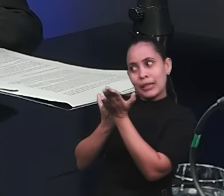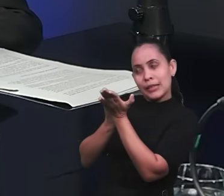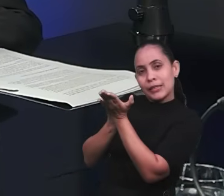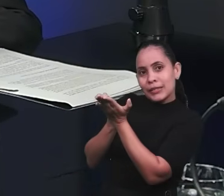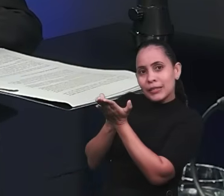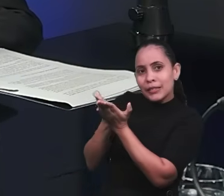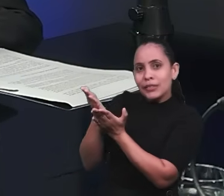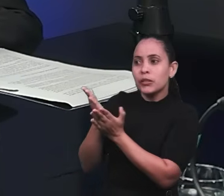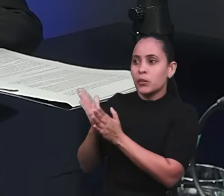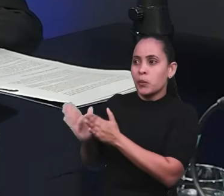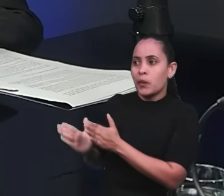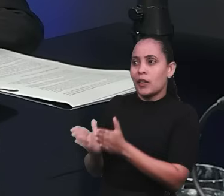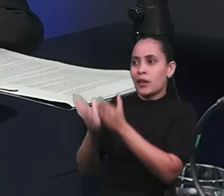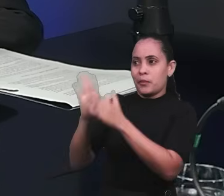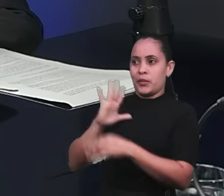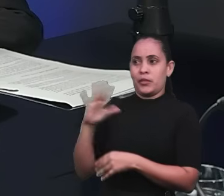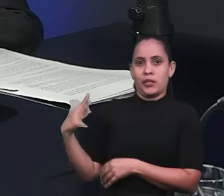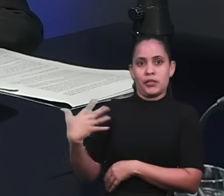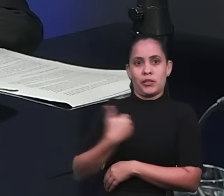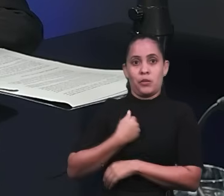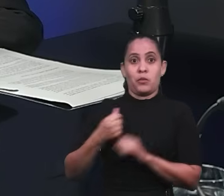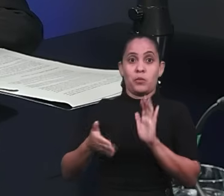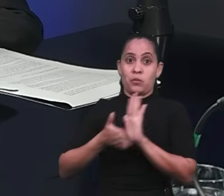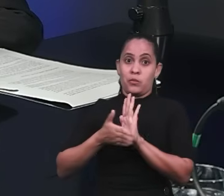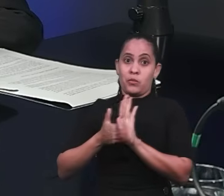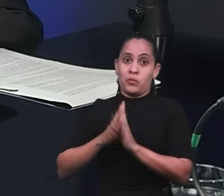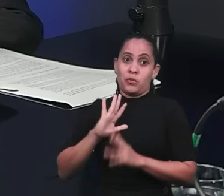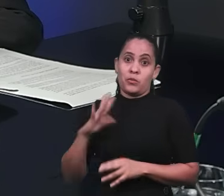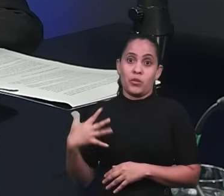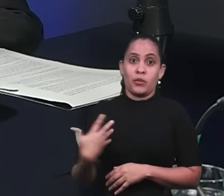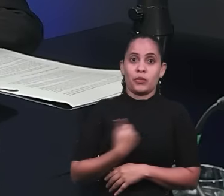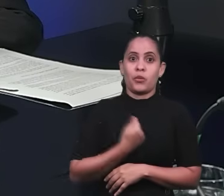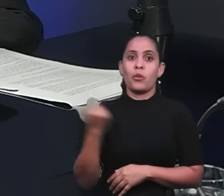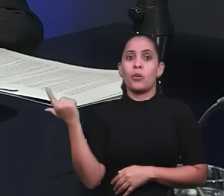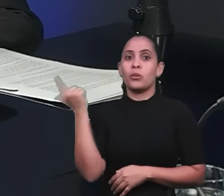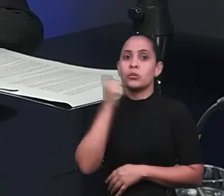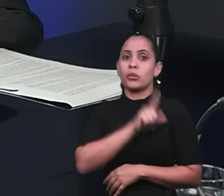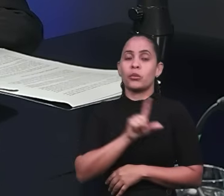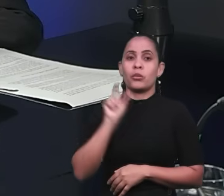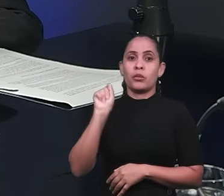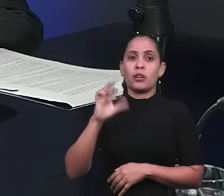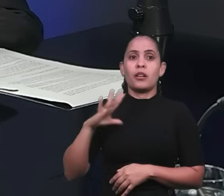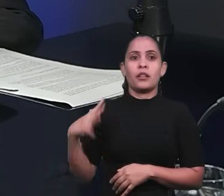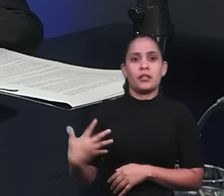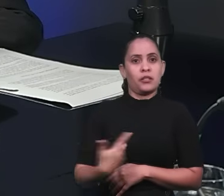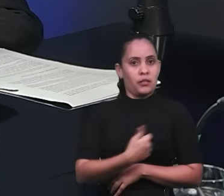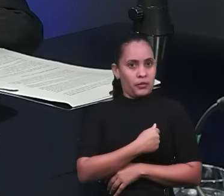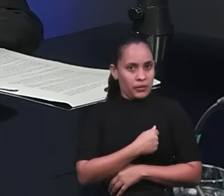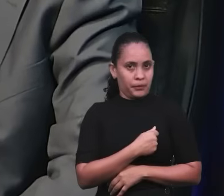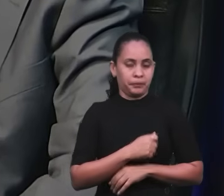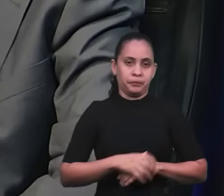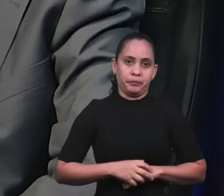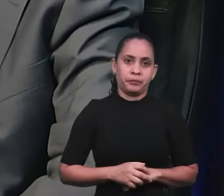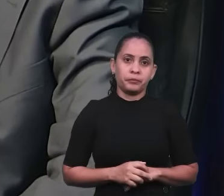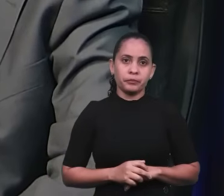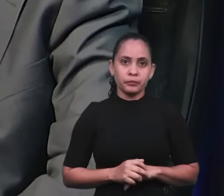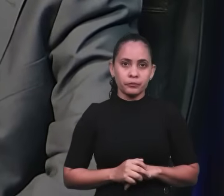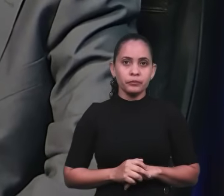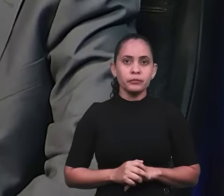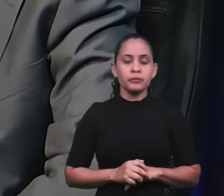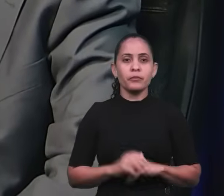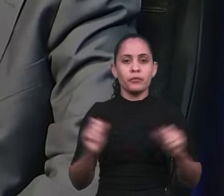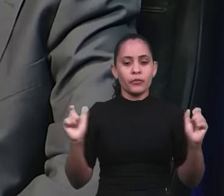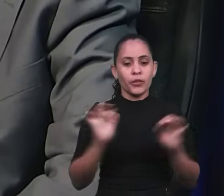no caminho da salvação, é o processo da salvação, e alcançamos a salvação desta maneira. Muito bom. Glória a Glória a Deus.